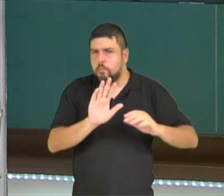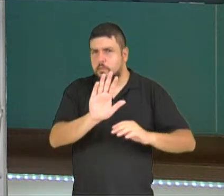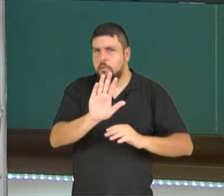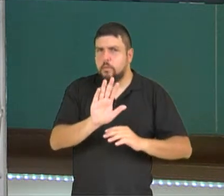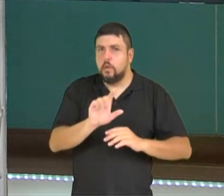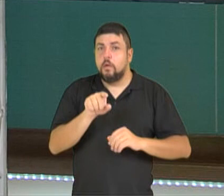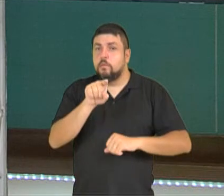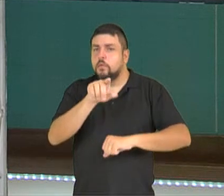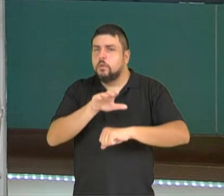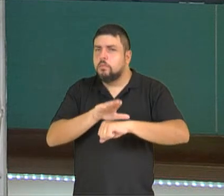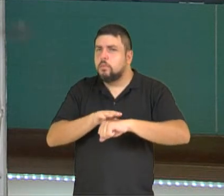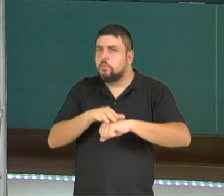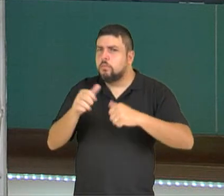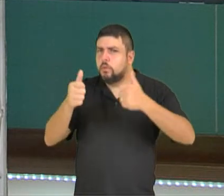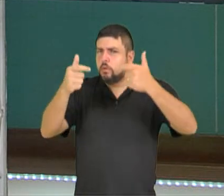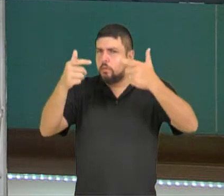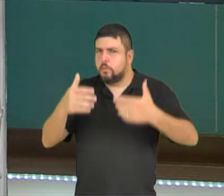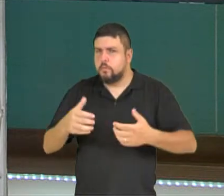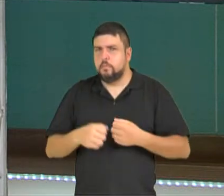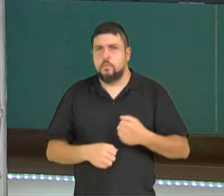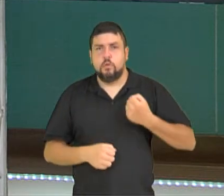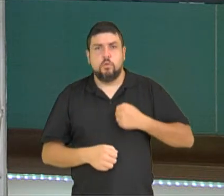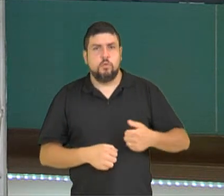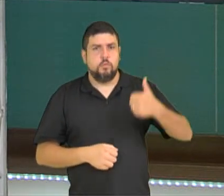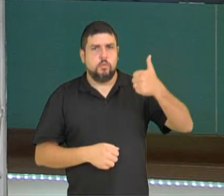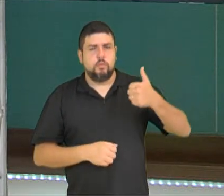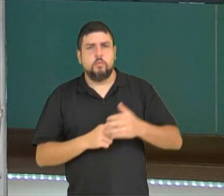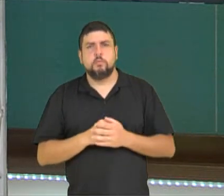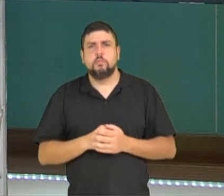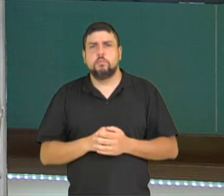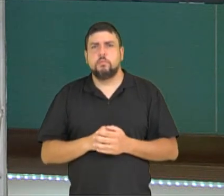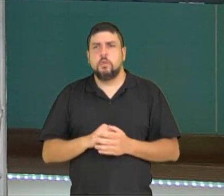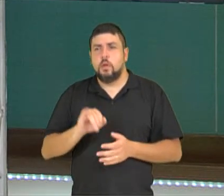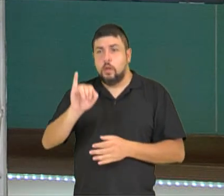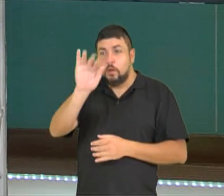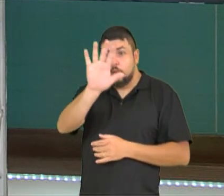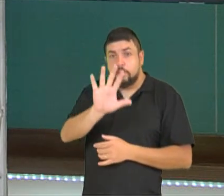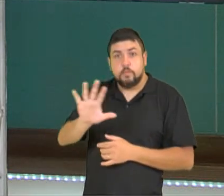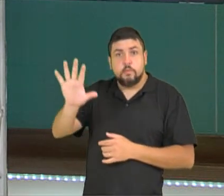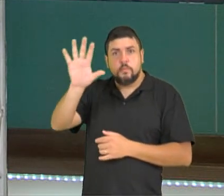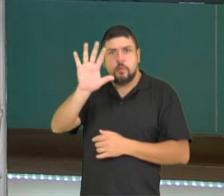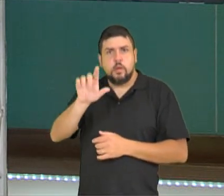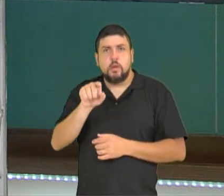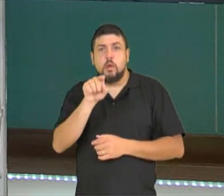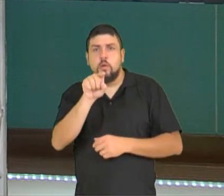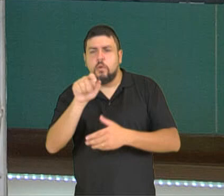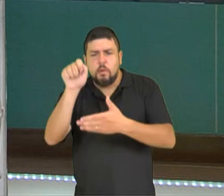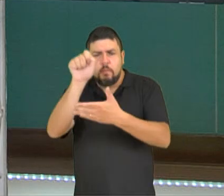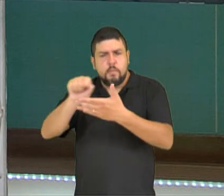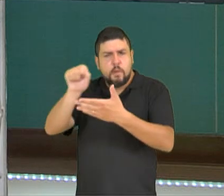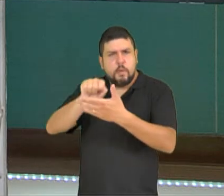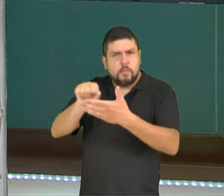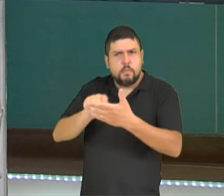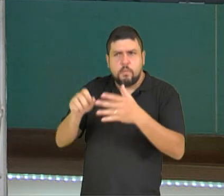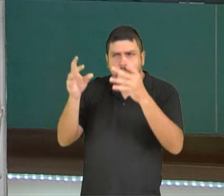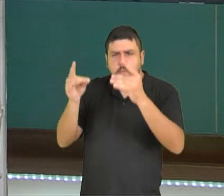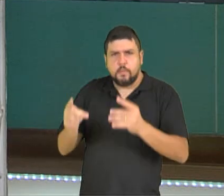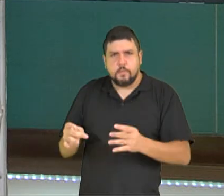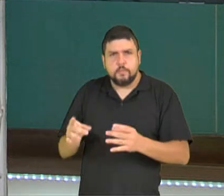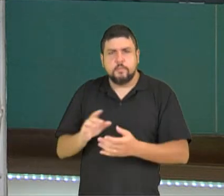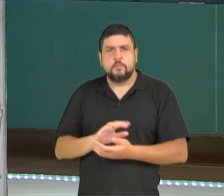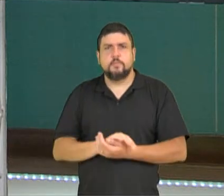você fale sobre ele. Número 1, descreva a parte não verbal do cartaz. tudo que não é não verbal.